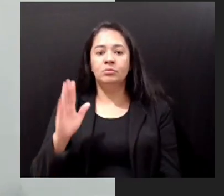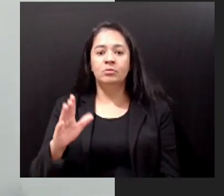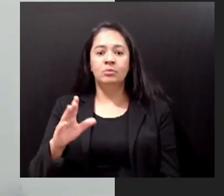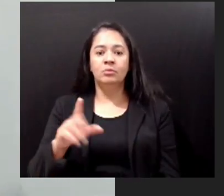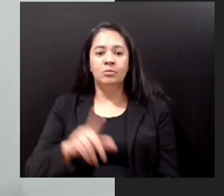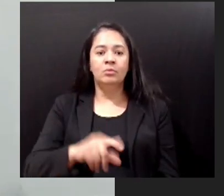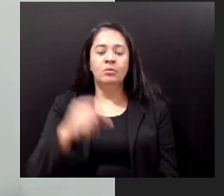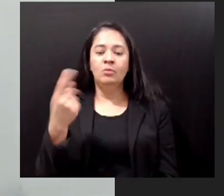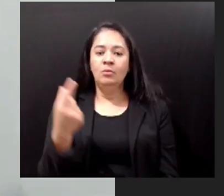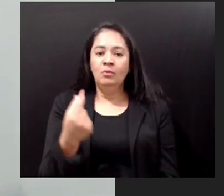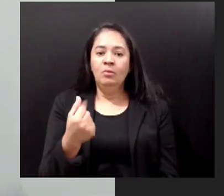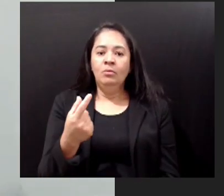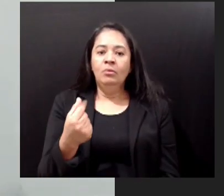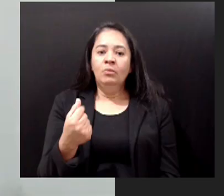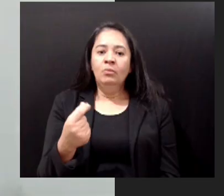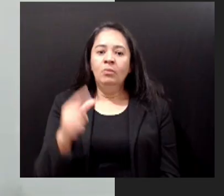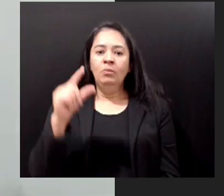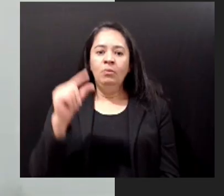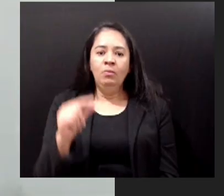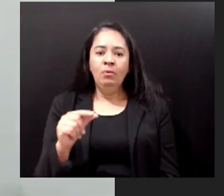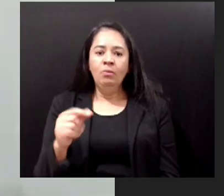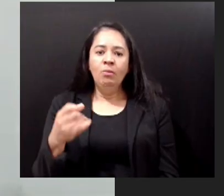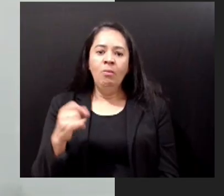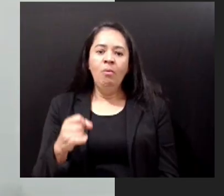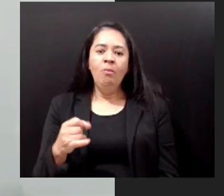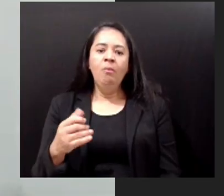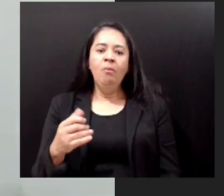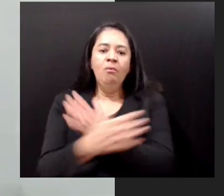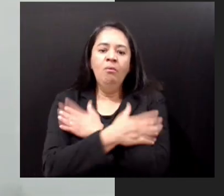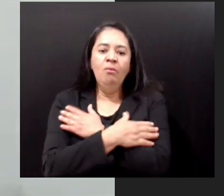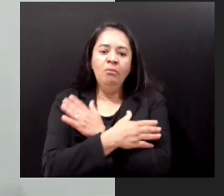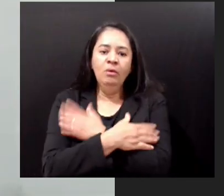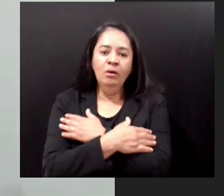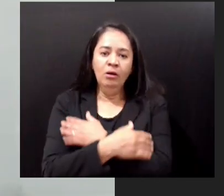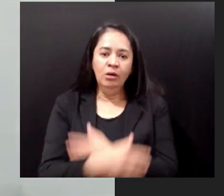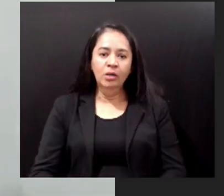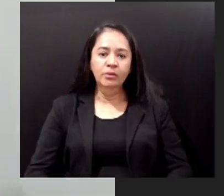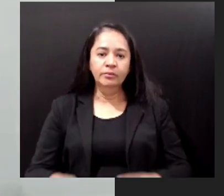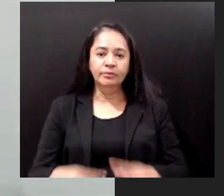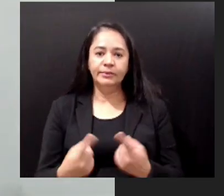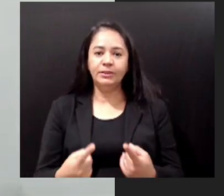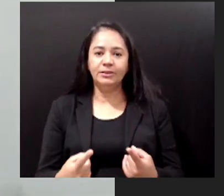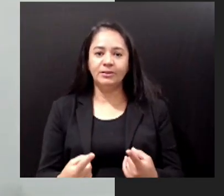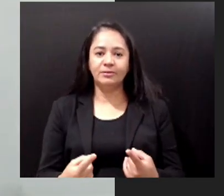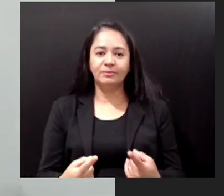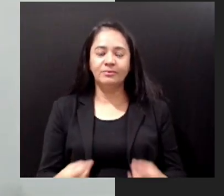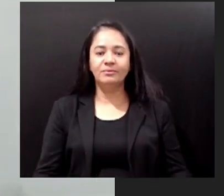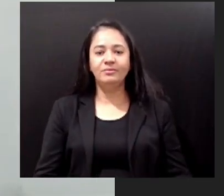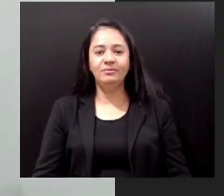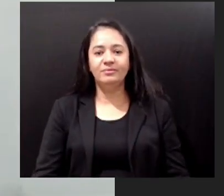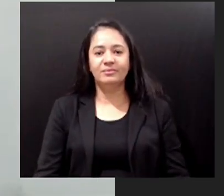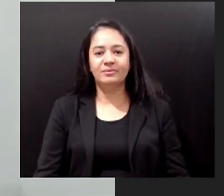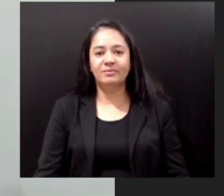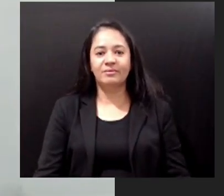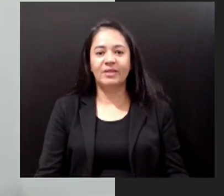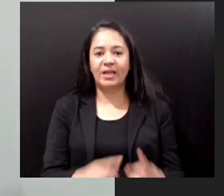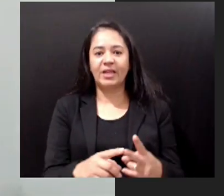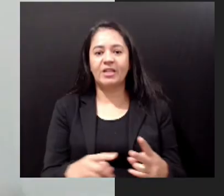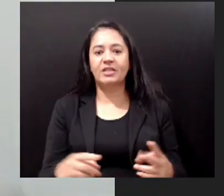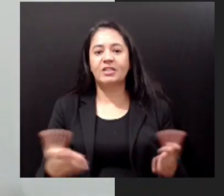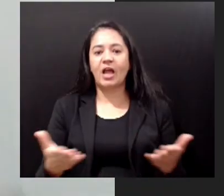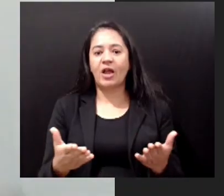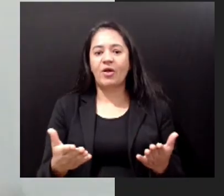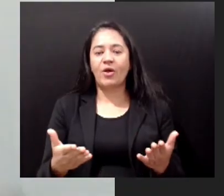valor menor em caso de desemprego. Mas jamais as partes ficarão isentas